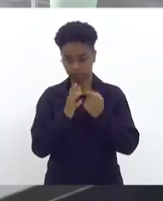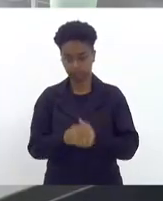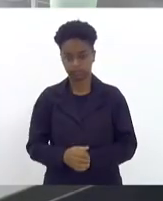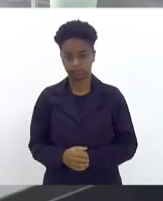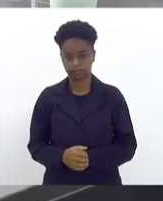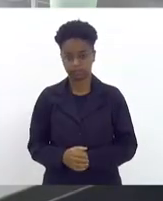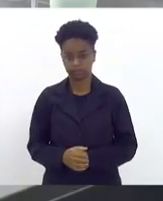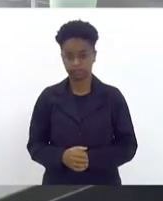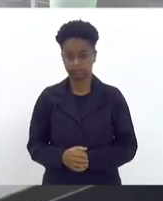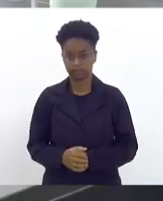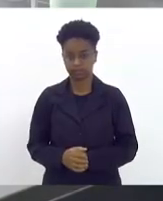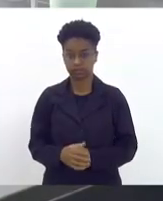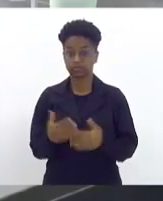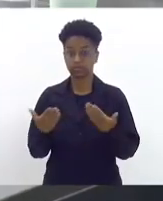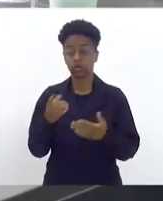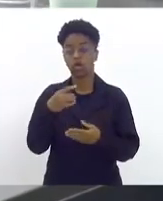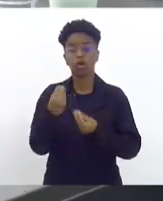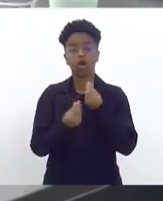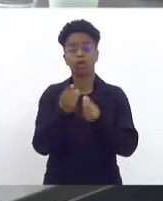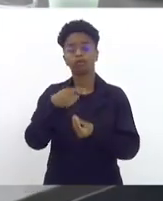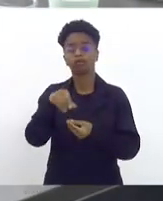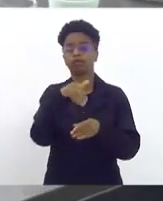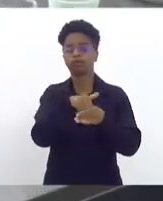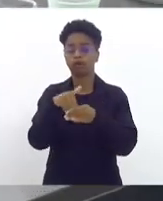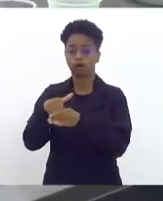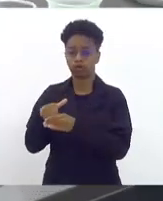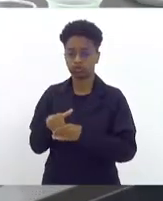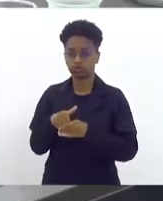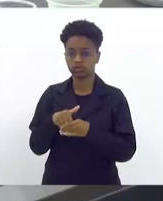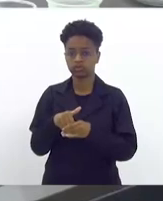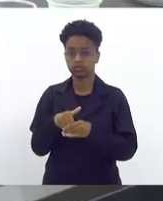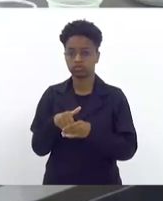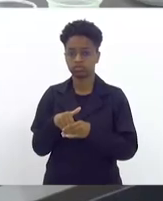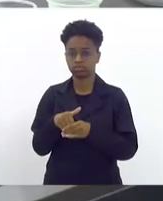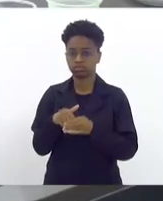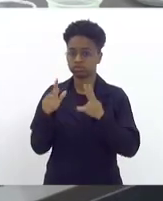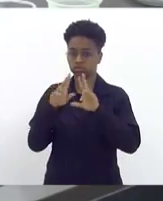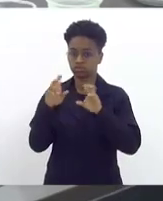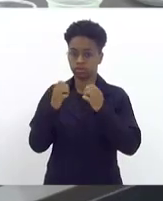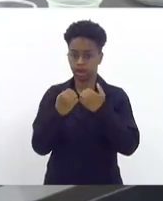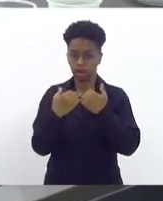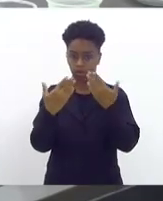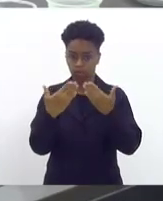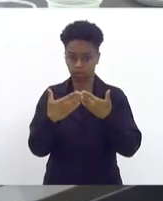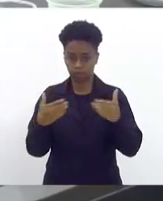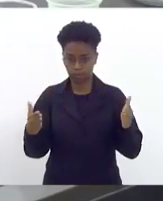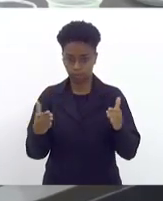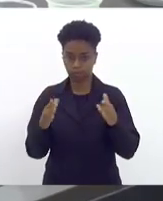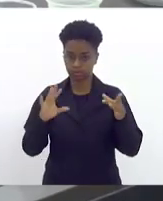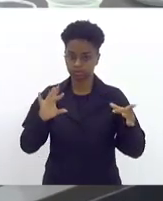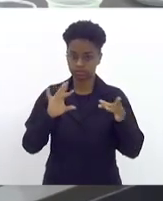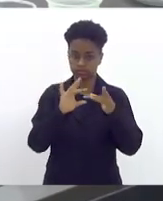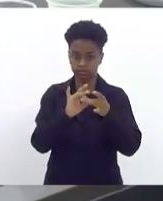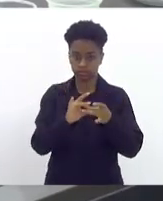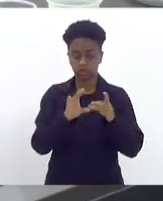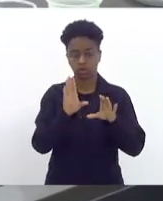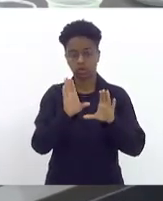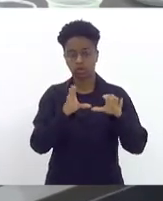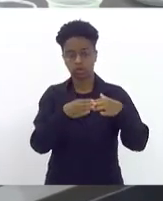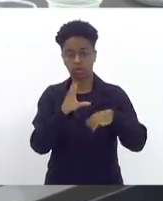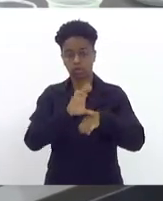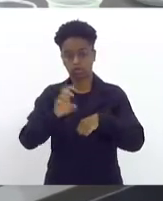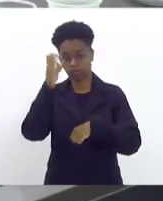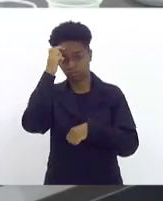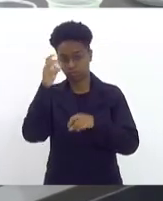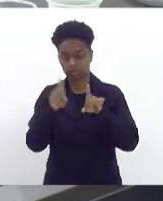como votam vossa excelências para a realização desta audiência por pública conjunta com as comissões de cultura e